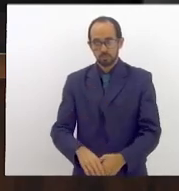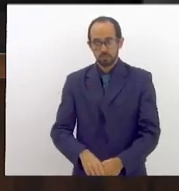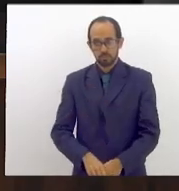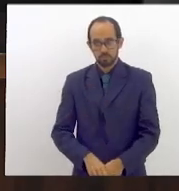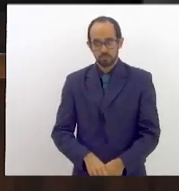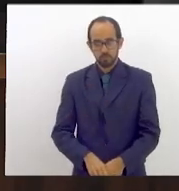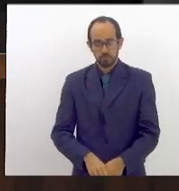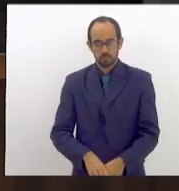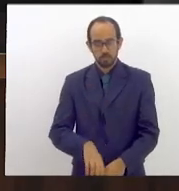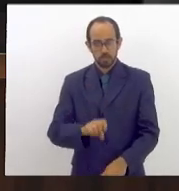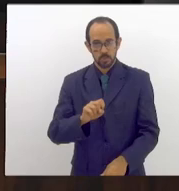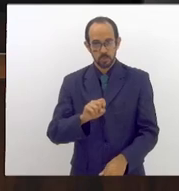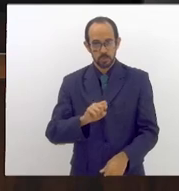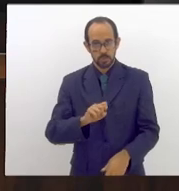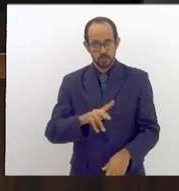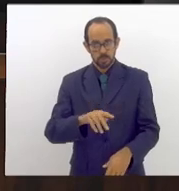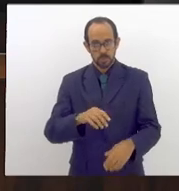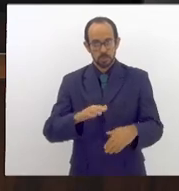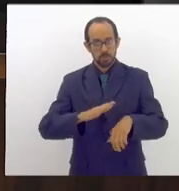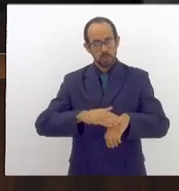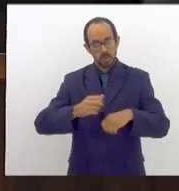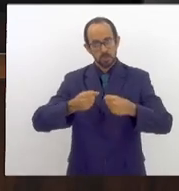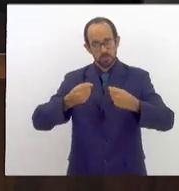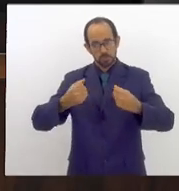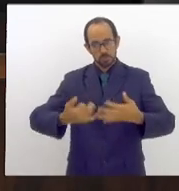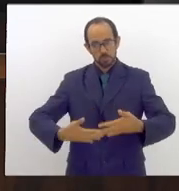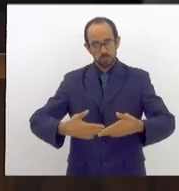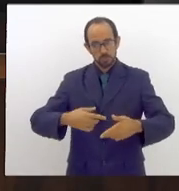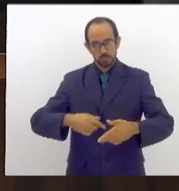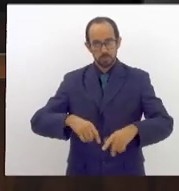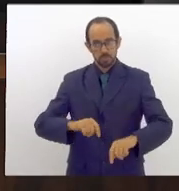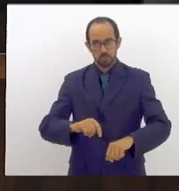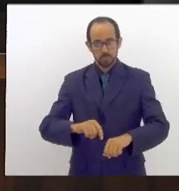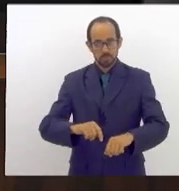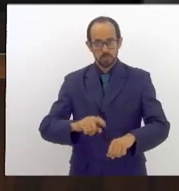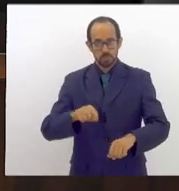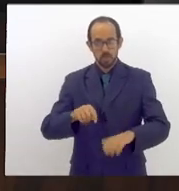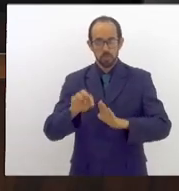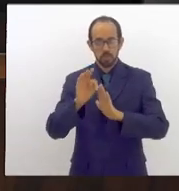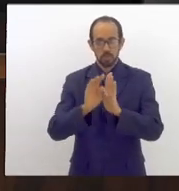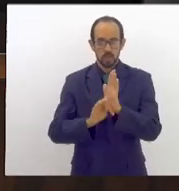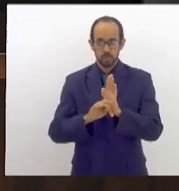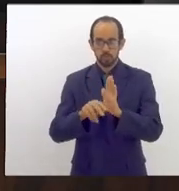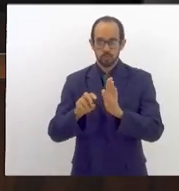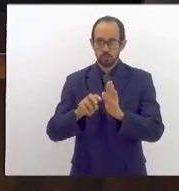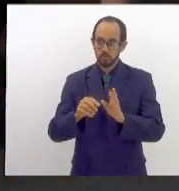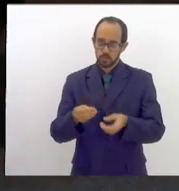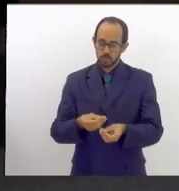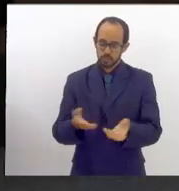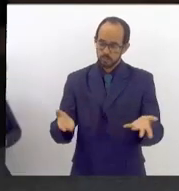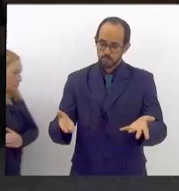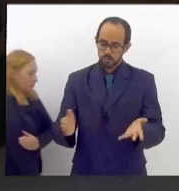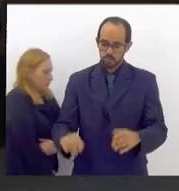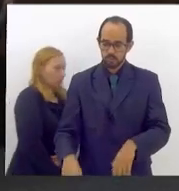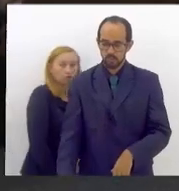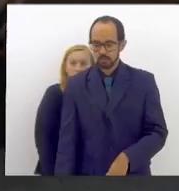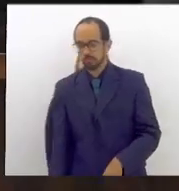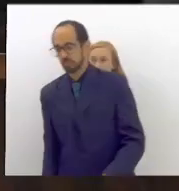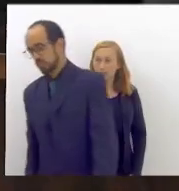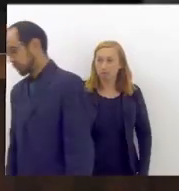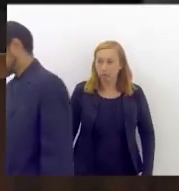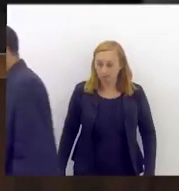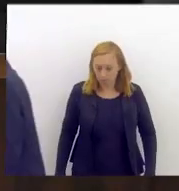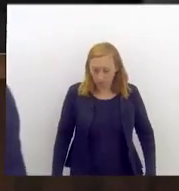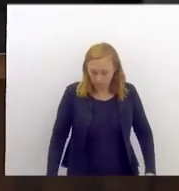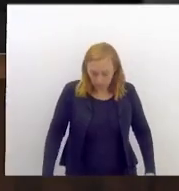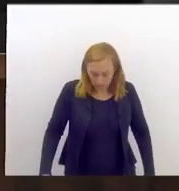aqui mais detalhes pra gente publicar e vale é um texto que que foi descoberto Ok então